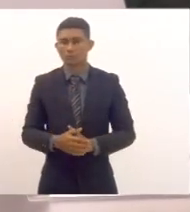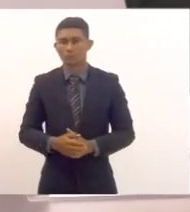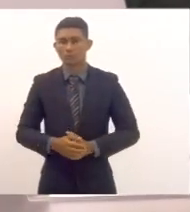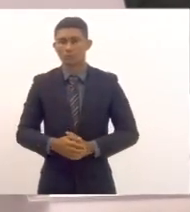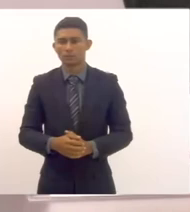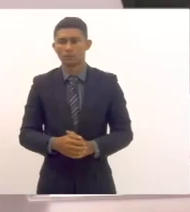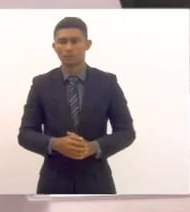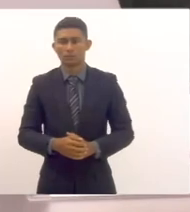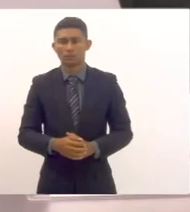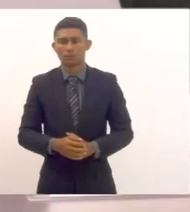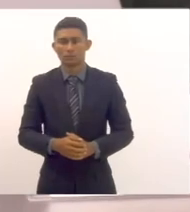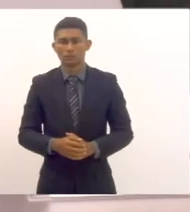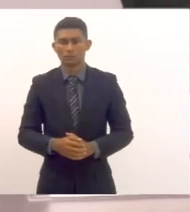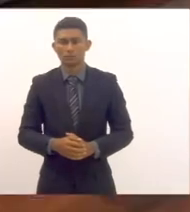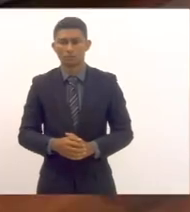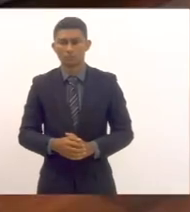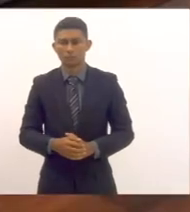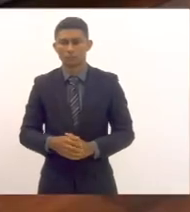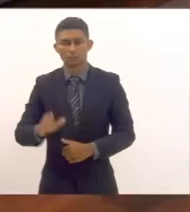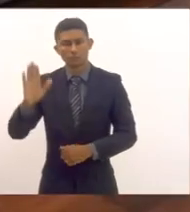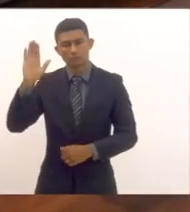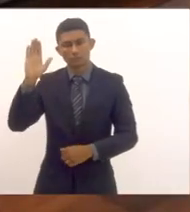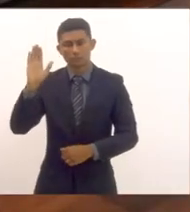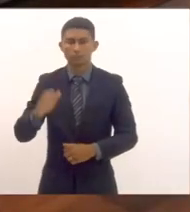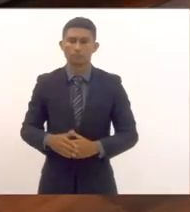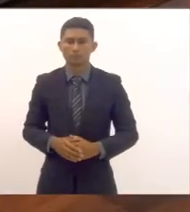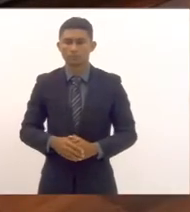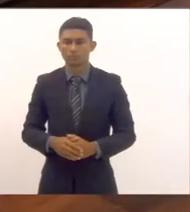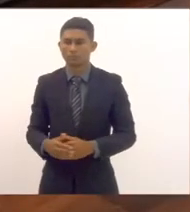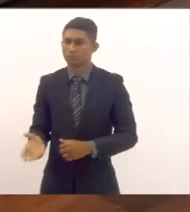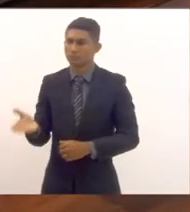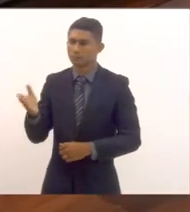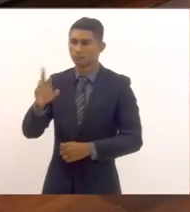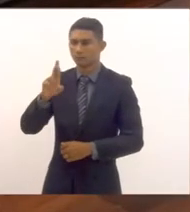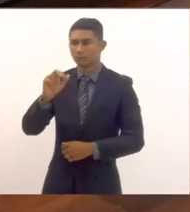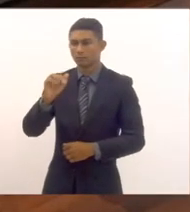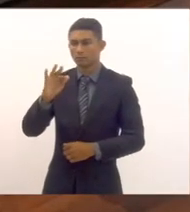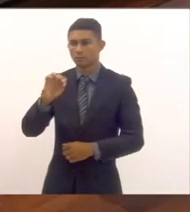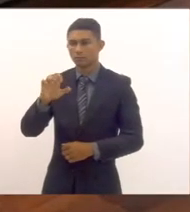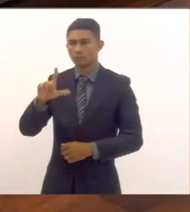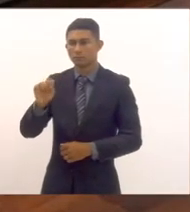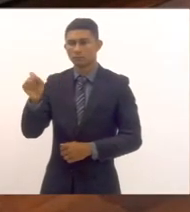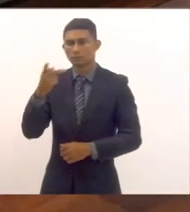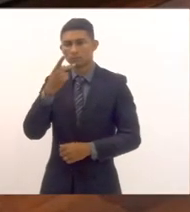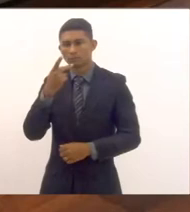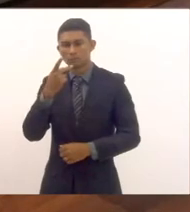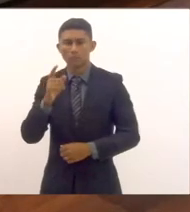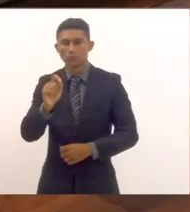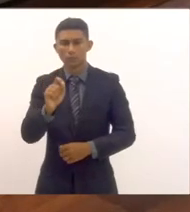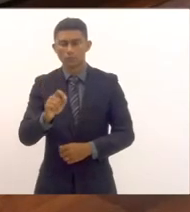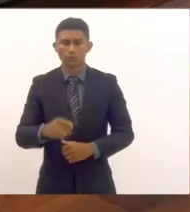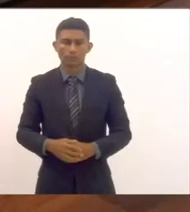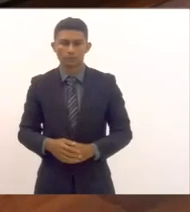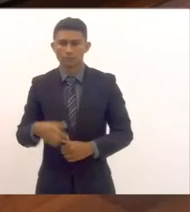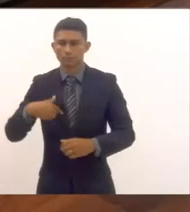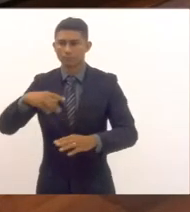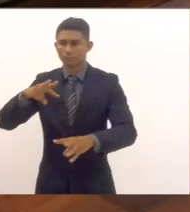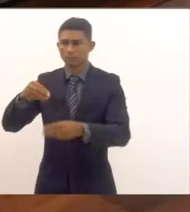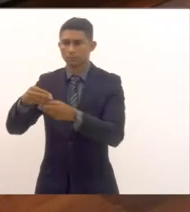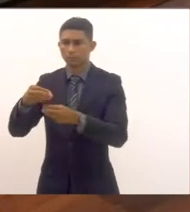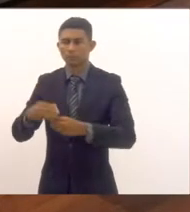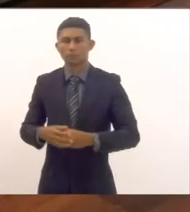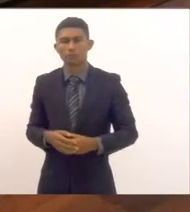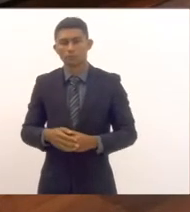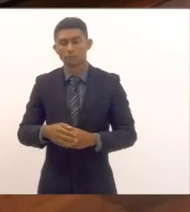CPI deputados eu queria fazer uma manifestação sobre a integração da Rafaela Albergaria em primeiro lugar para dizer Rafaela que